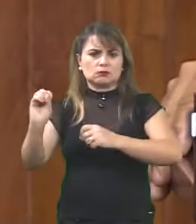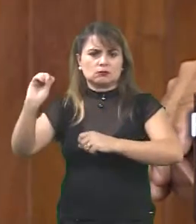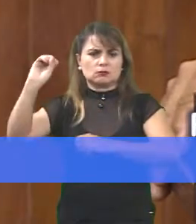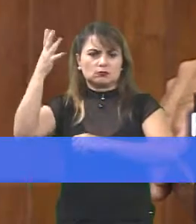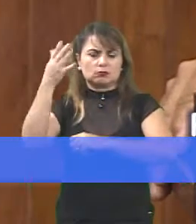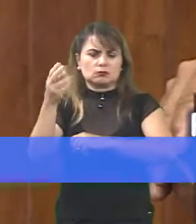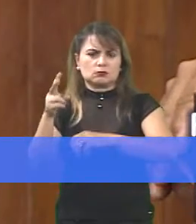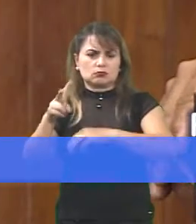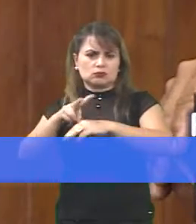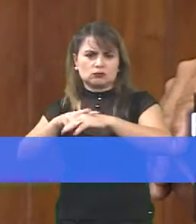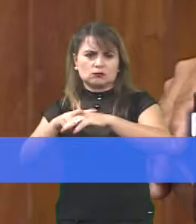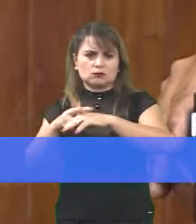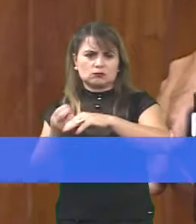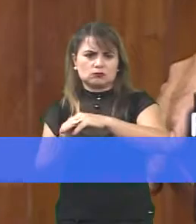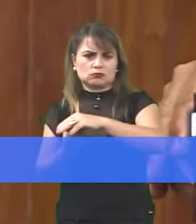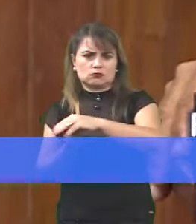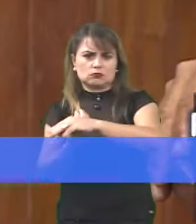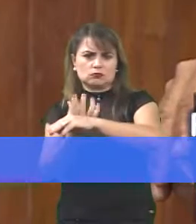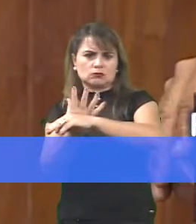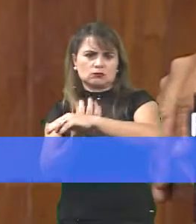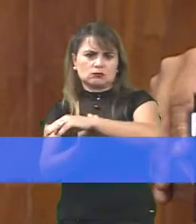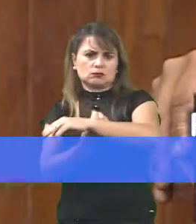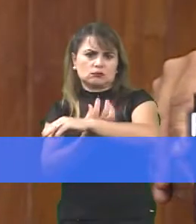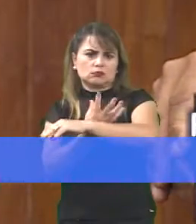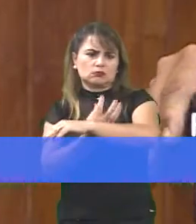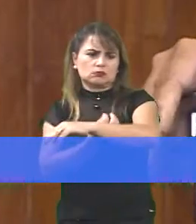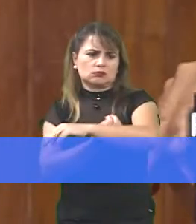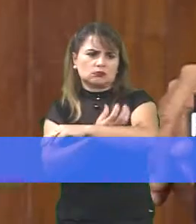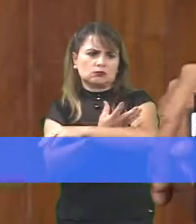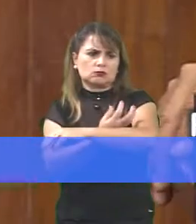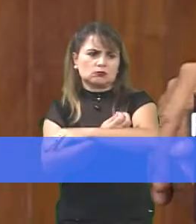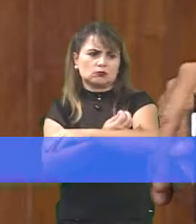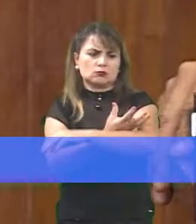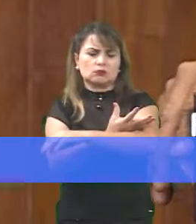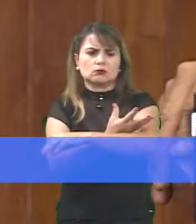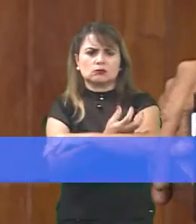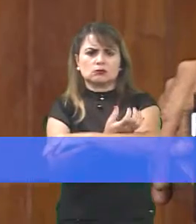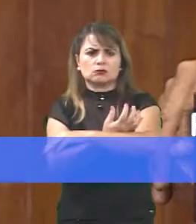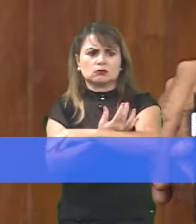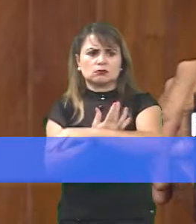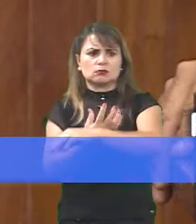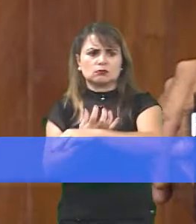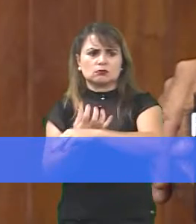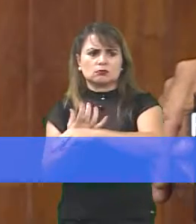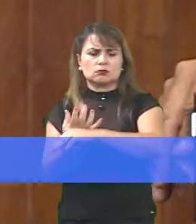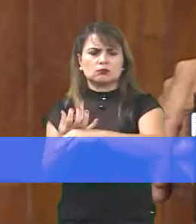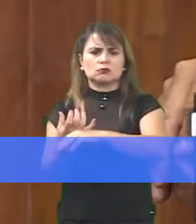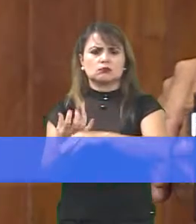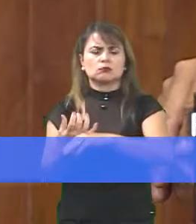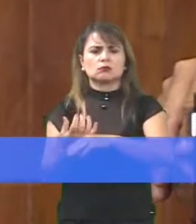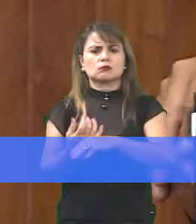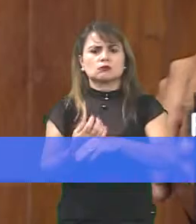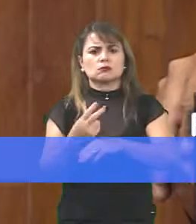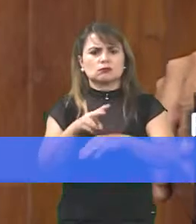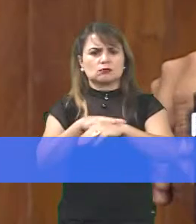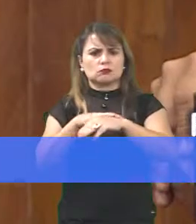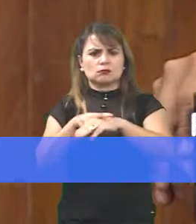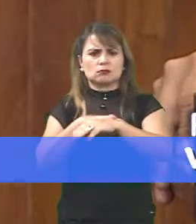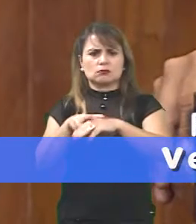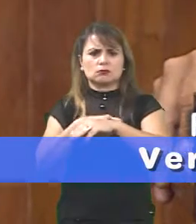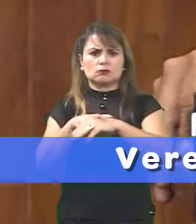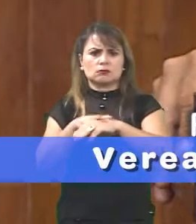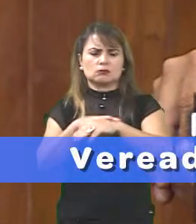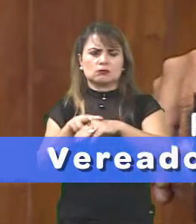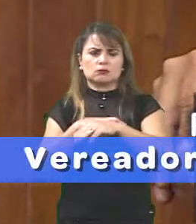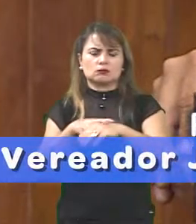muitos anos. Vários vereadores que passaram até em outros mandatos nessa casa sabem que aquela interligação é de grande valia para